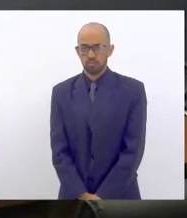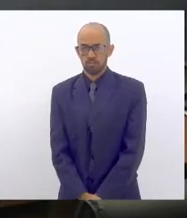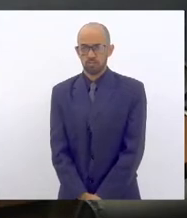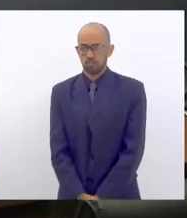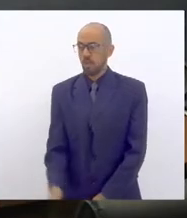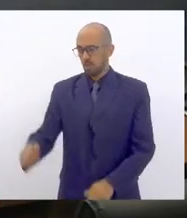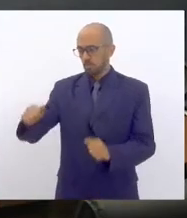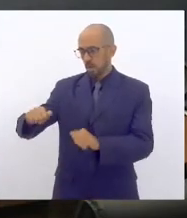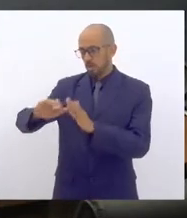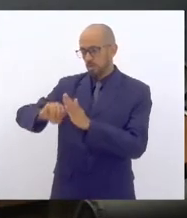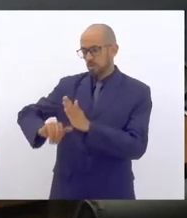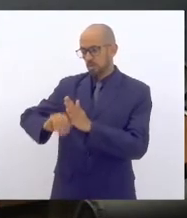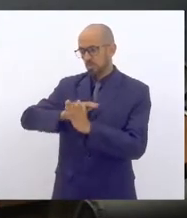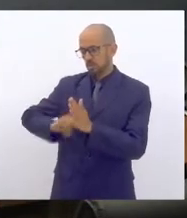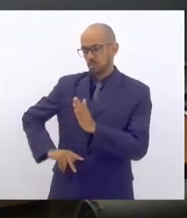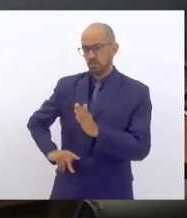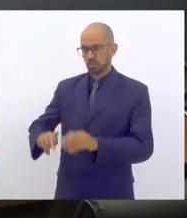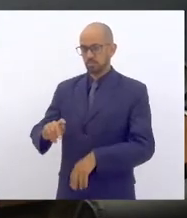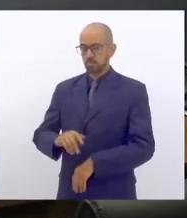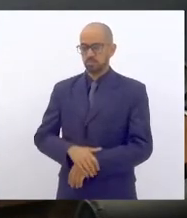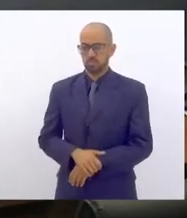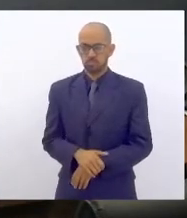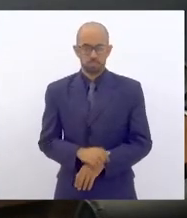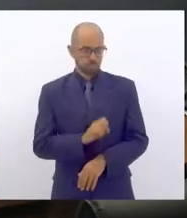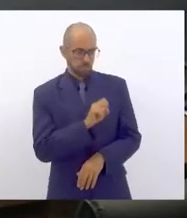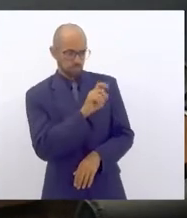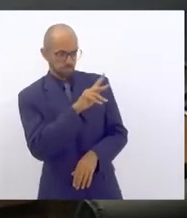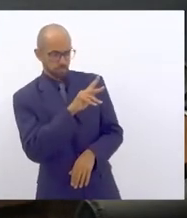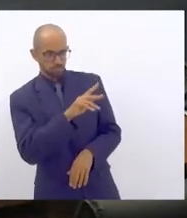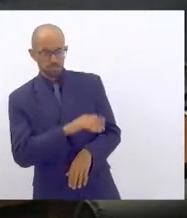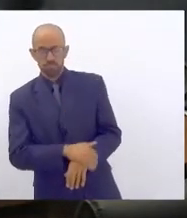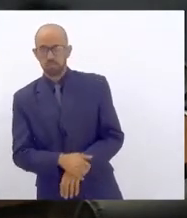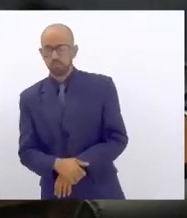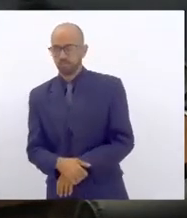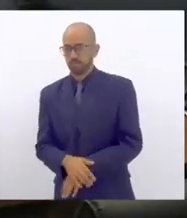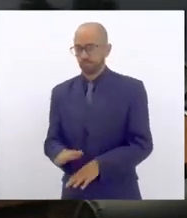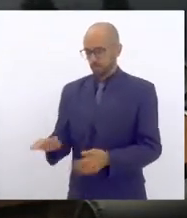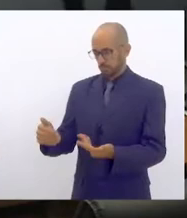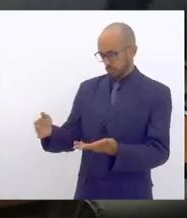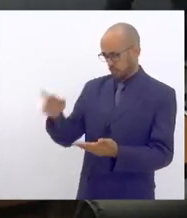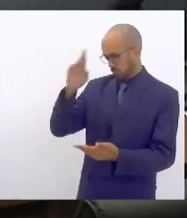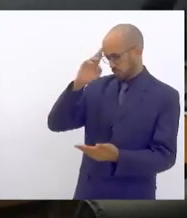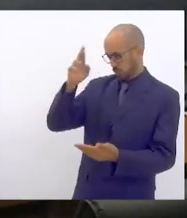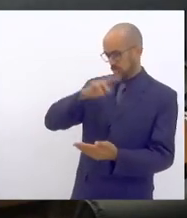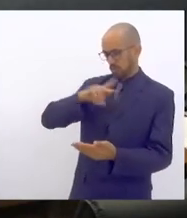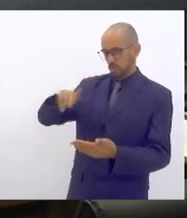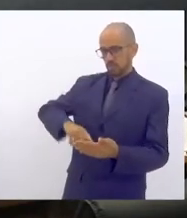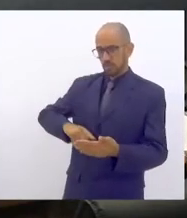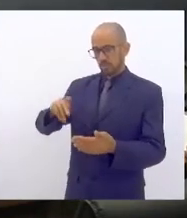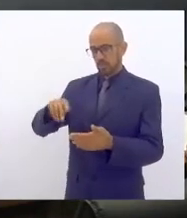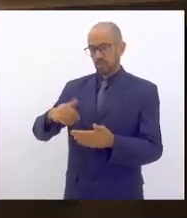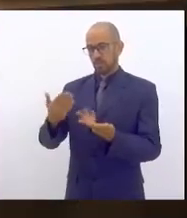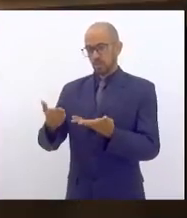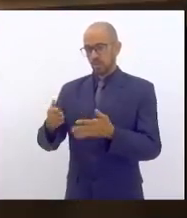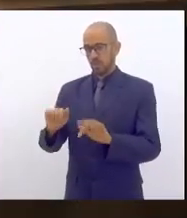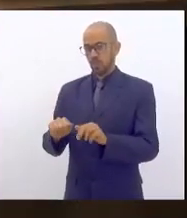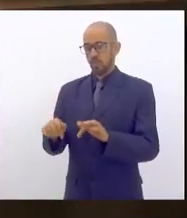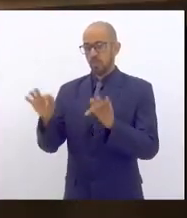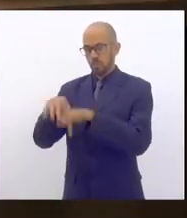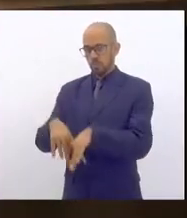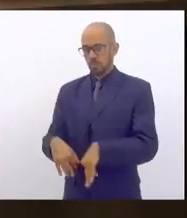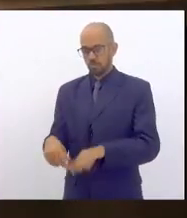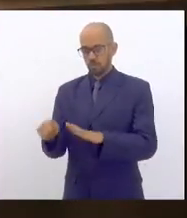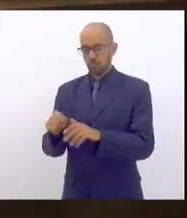Pode retirar, senhor presidente. Ok. Então, senhor presidente, então vou concluir